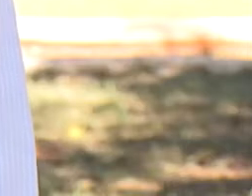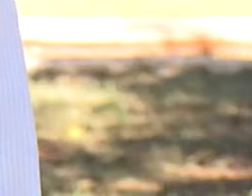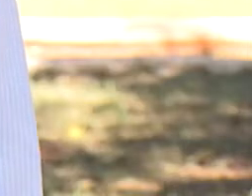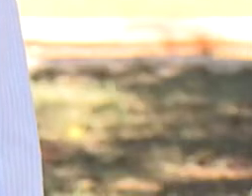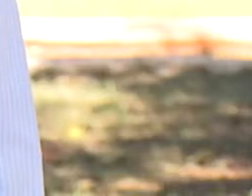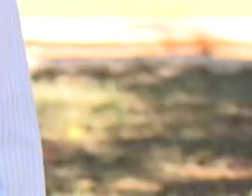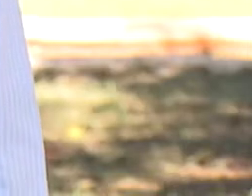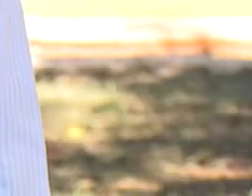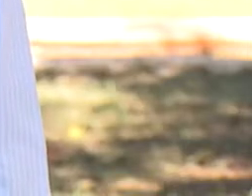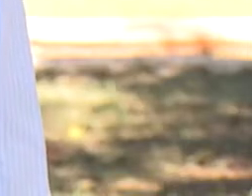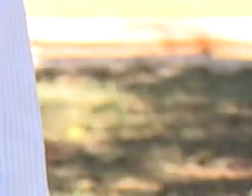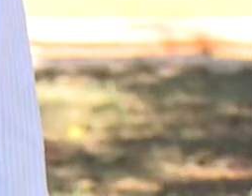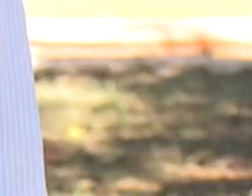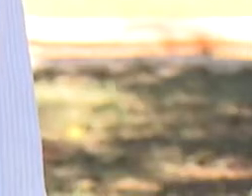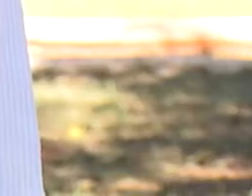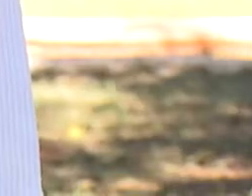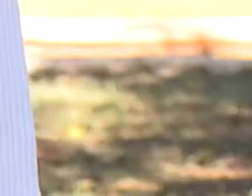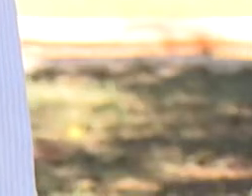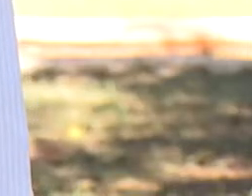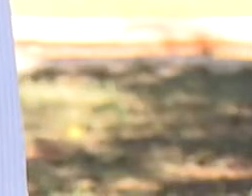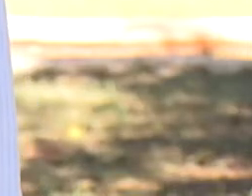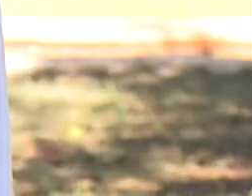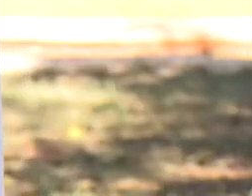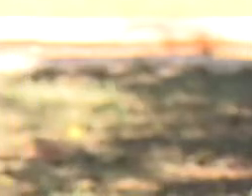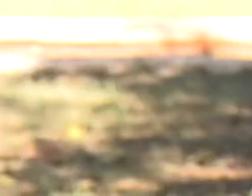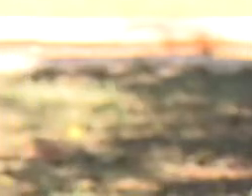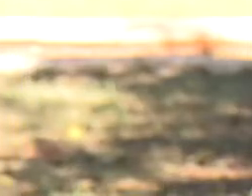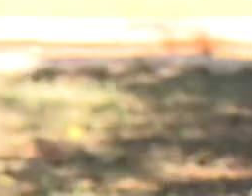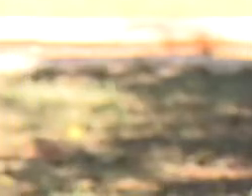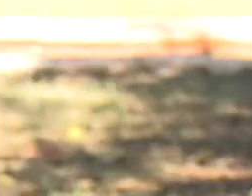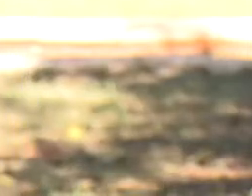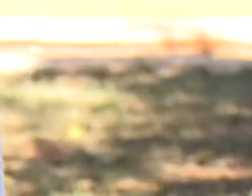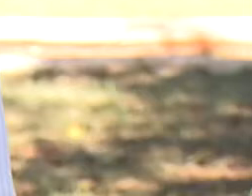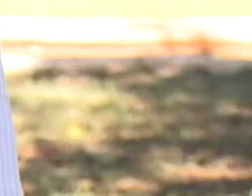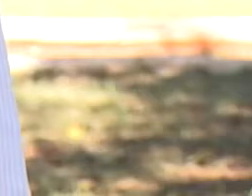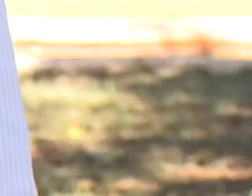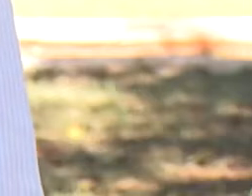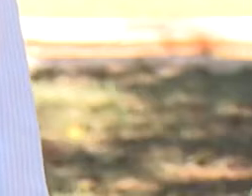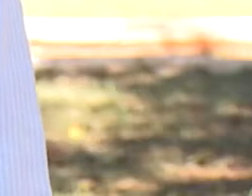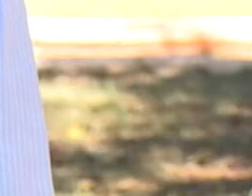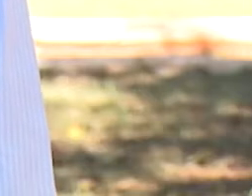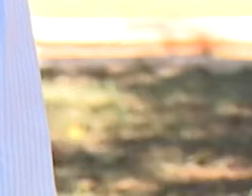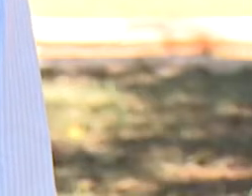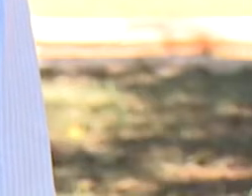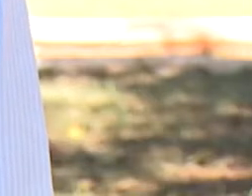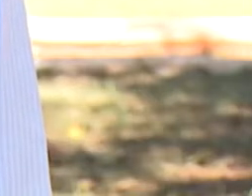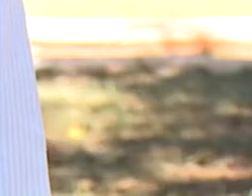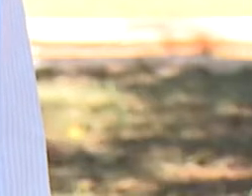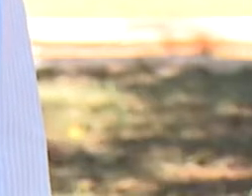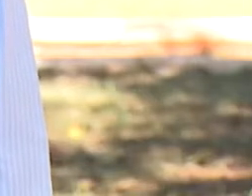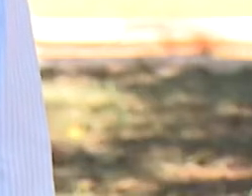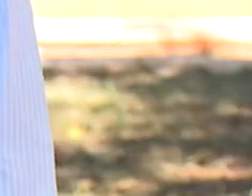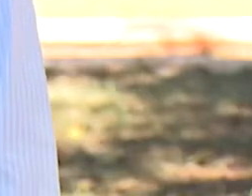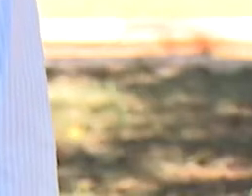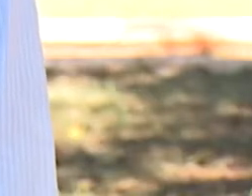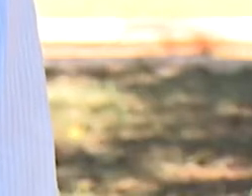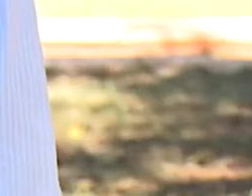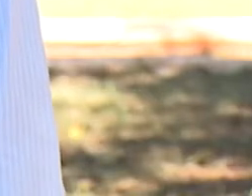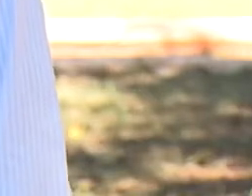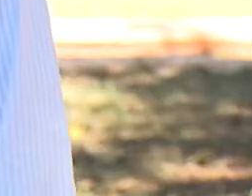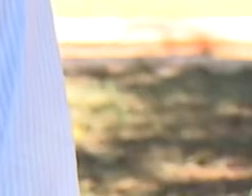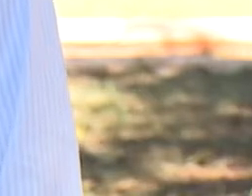o conceito de pensamentos. Então, a logosofia traz que pensamentos são